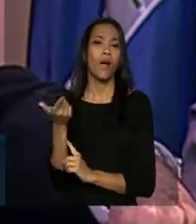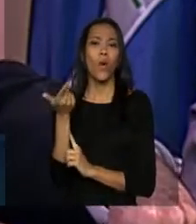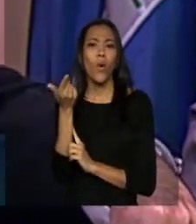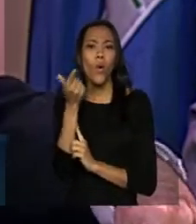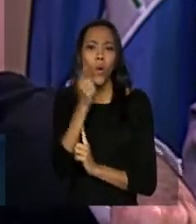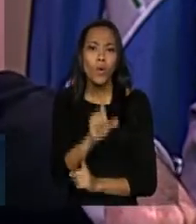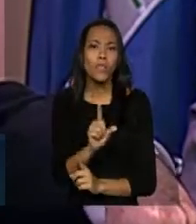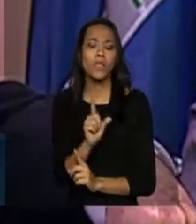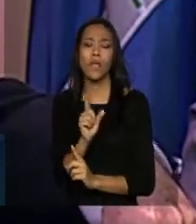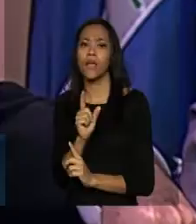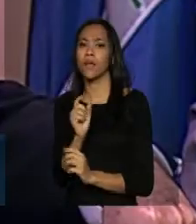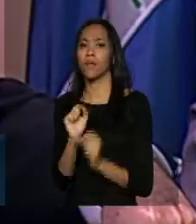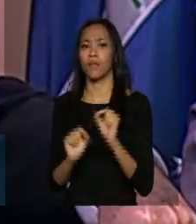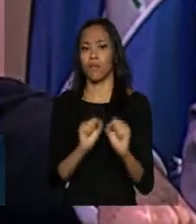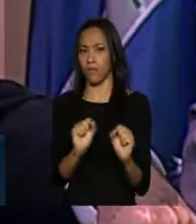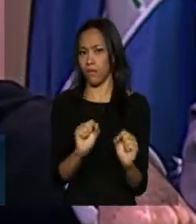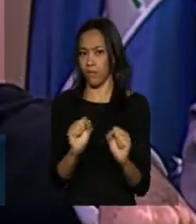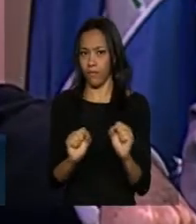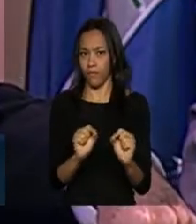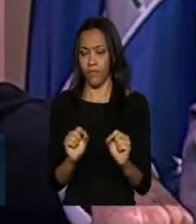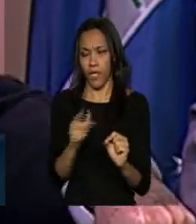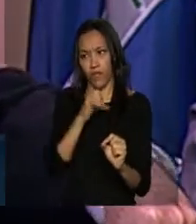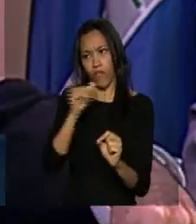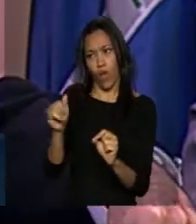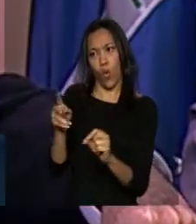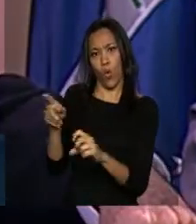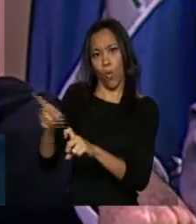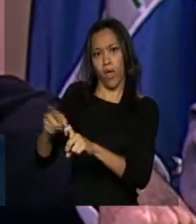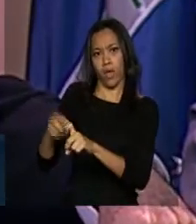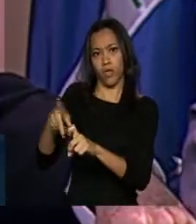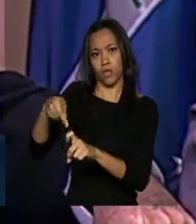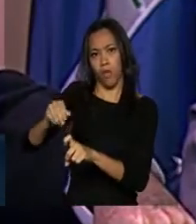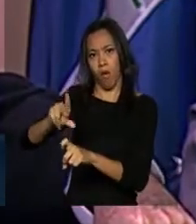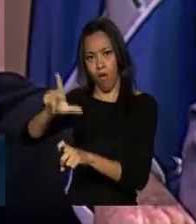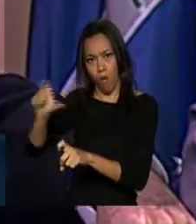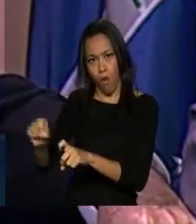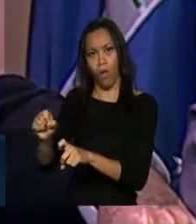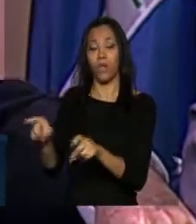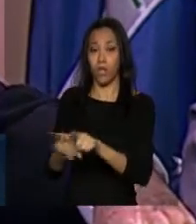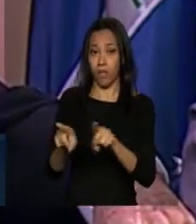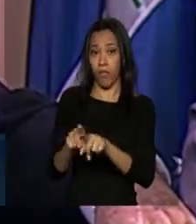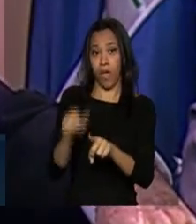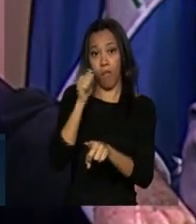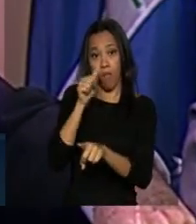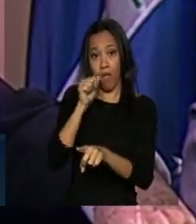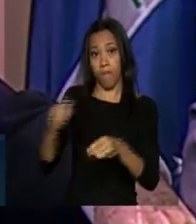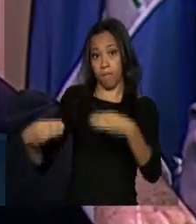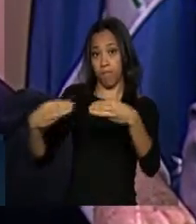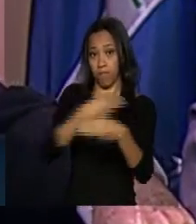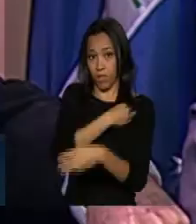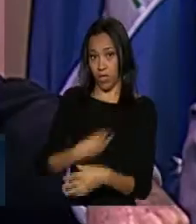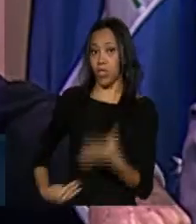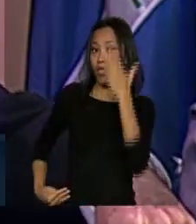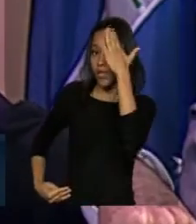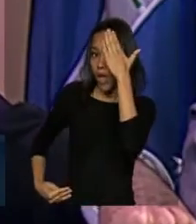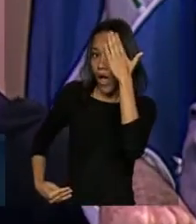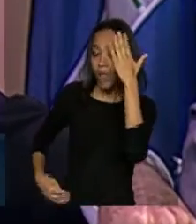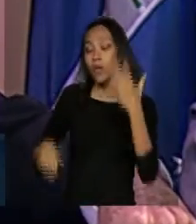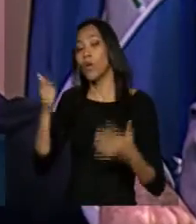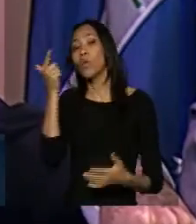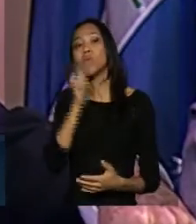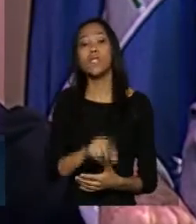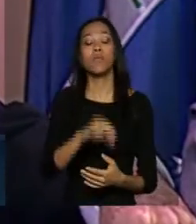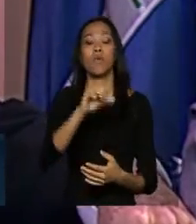atingir a marca, doutor Paulo, que o senhor conhece muito bem, senhora ministra. Nós atingimos uma marca histórica de